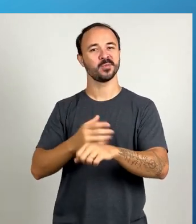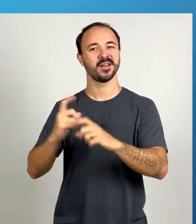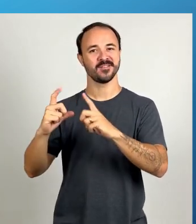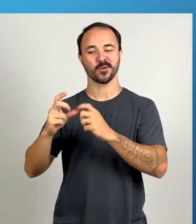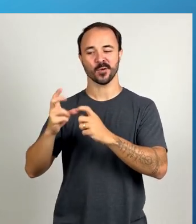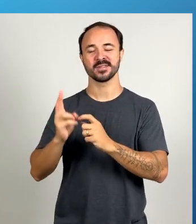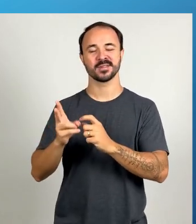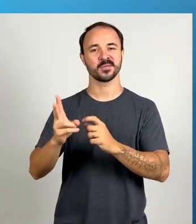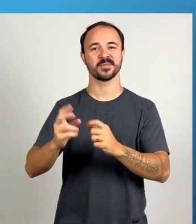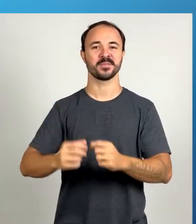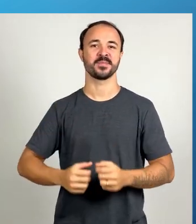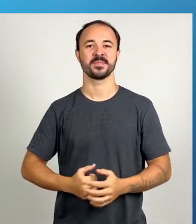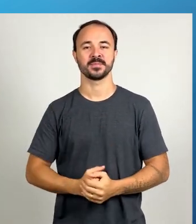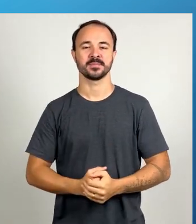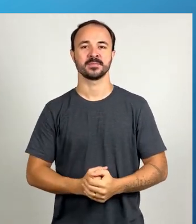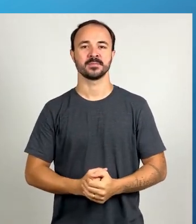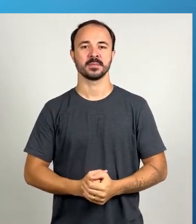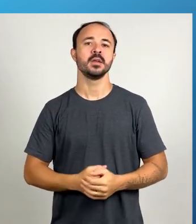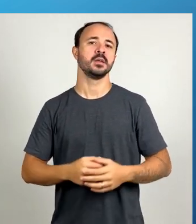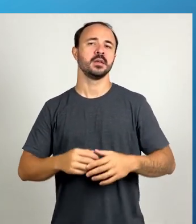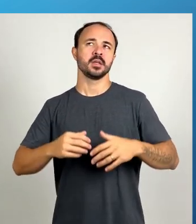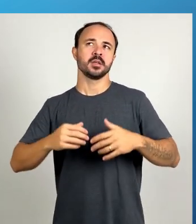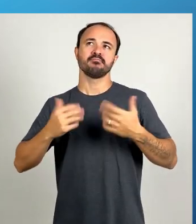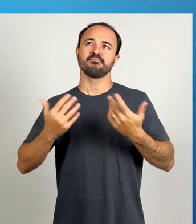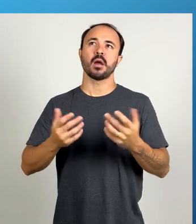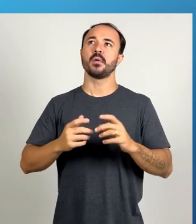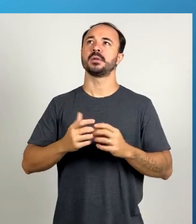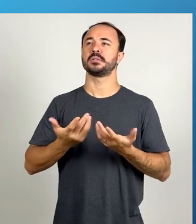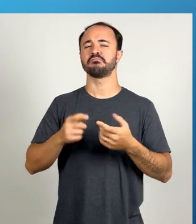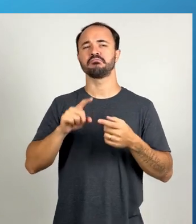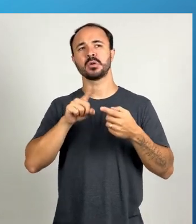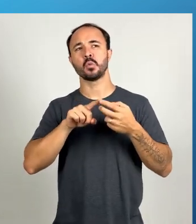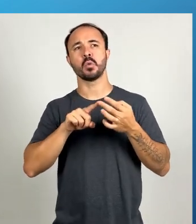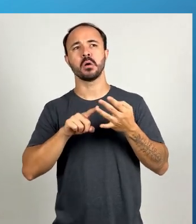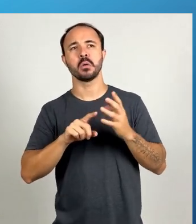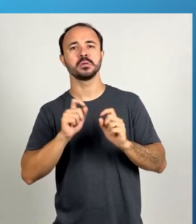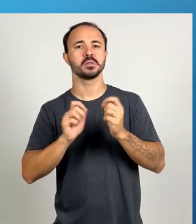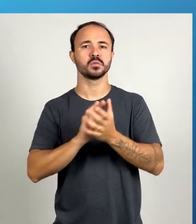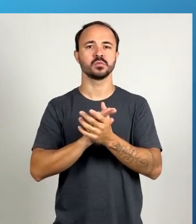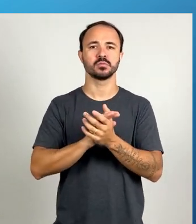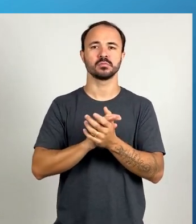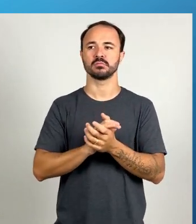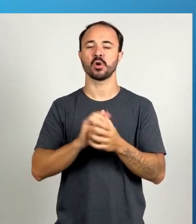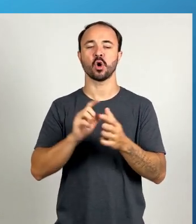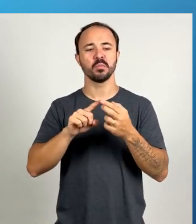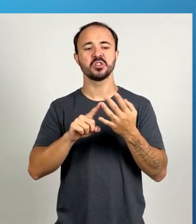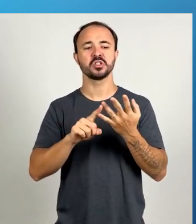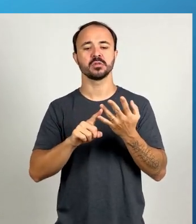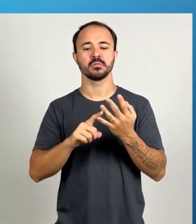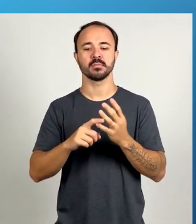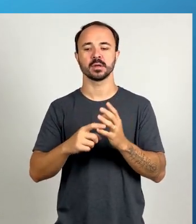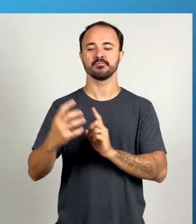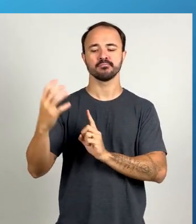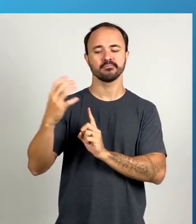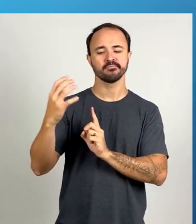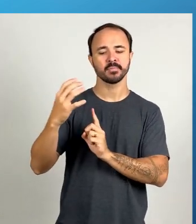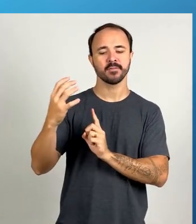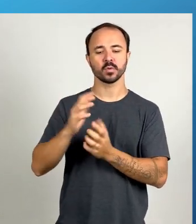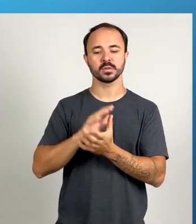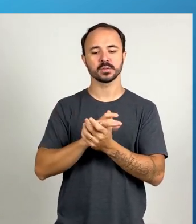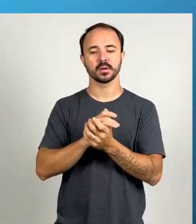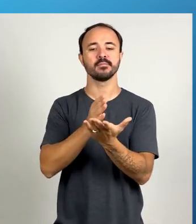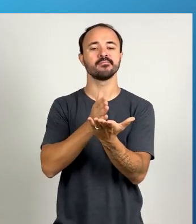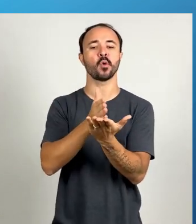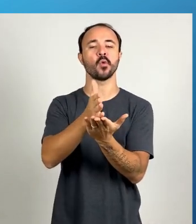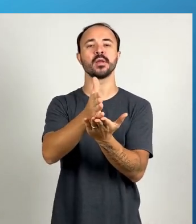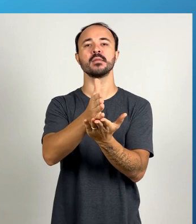hemisfério. Prof, quais são os elementos da orientação? Bom, a gente tem muita